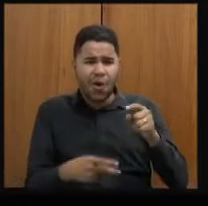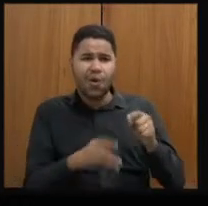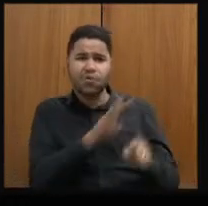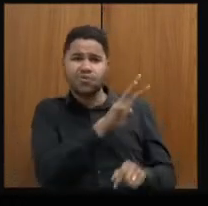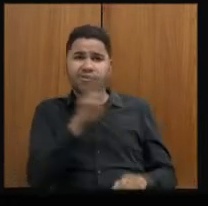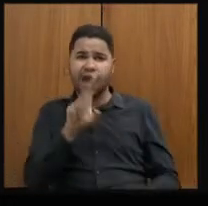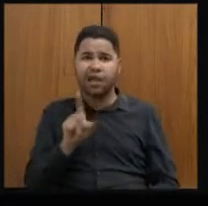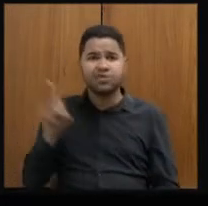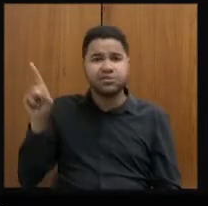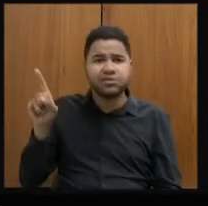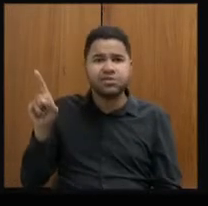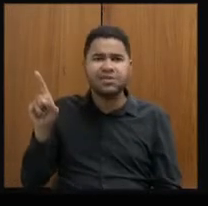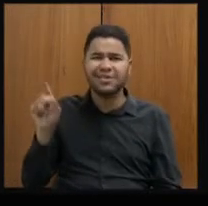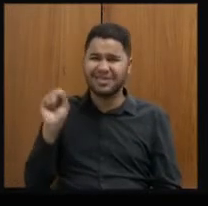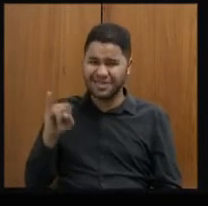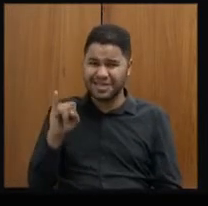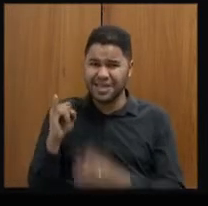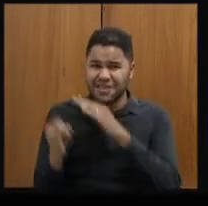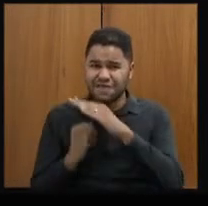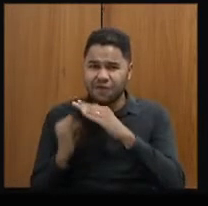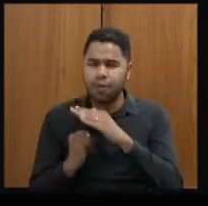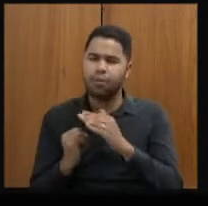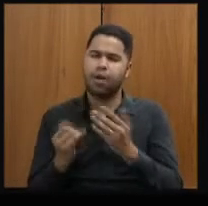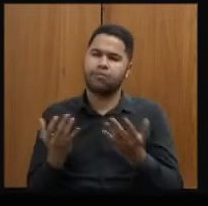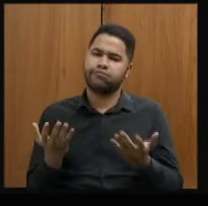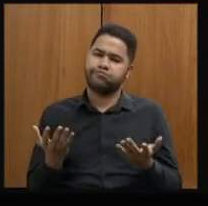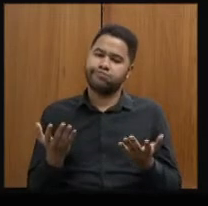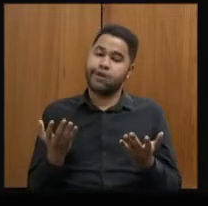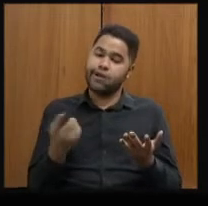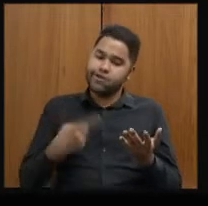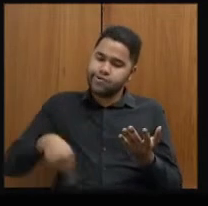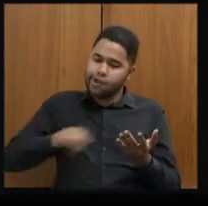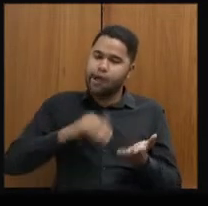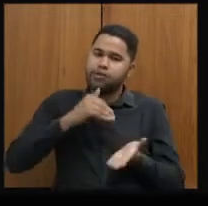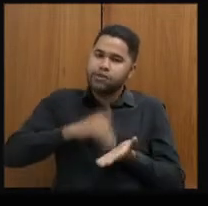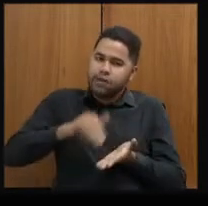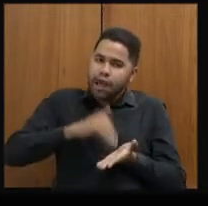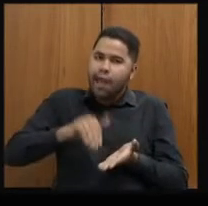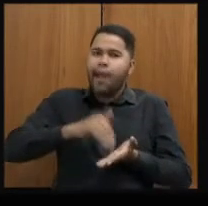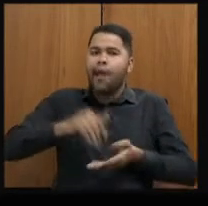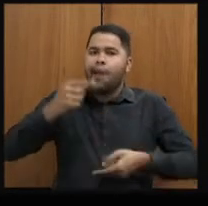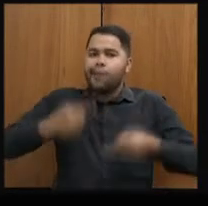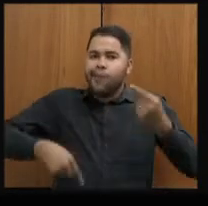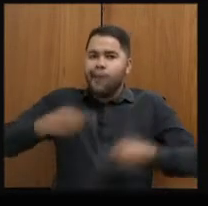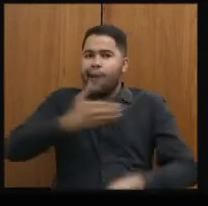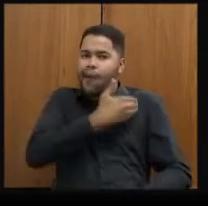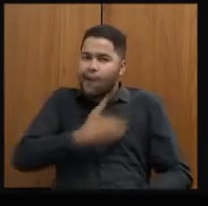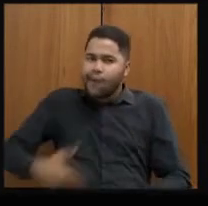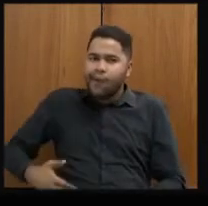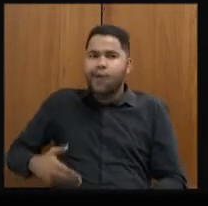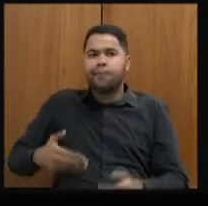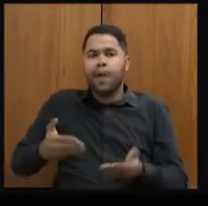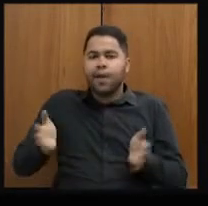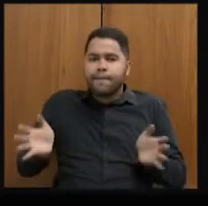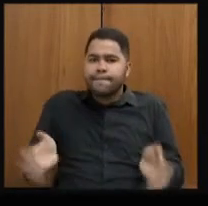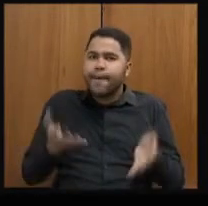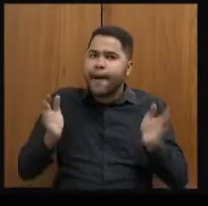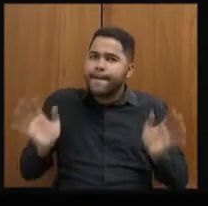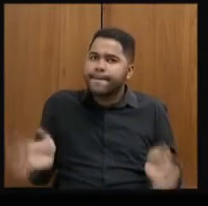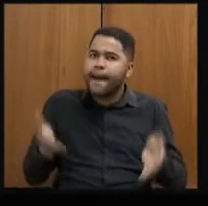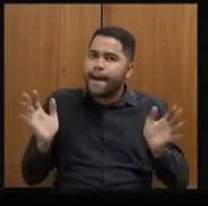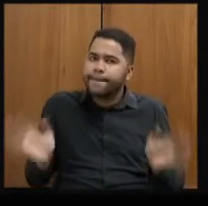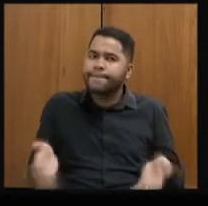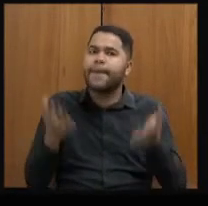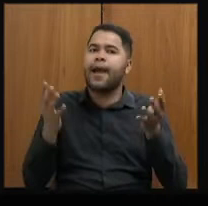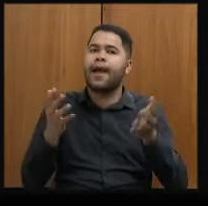site dessa maneira se ele for informal e cada nós aqui A secretaria está trabalhando nessas políticas públicas para inserir cada vez mais